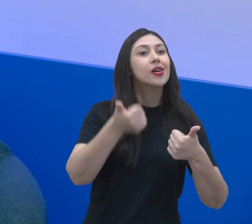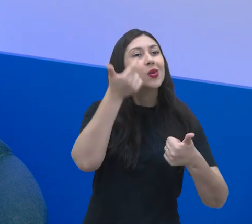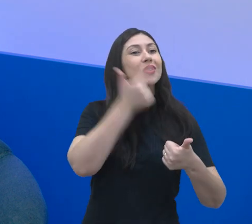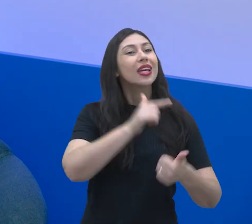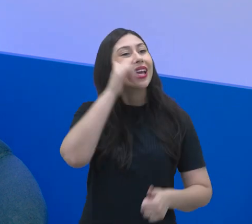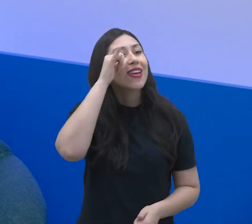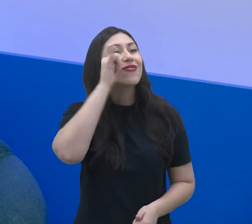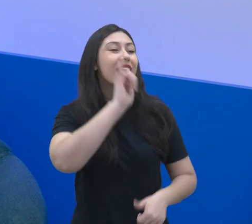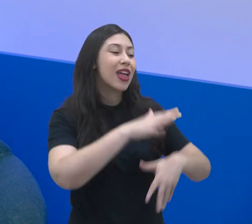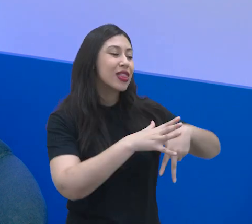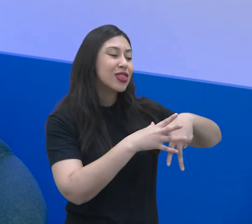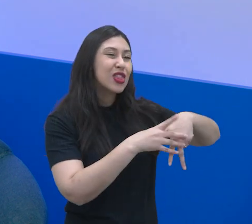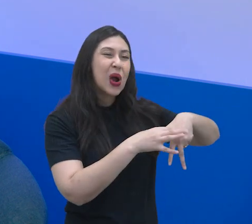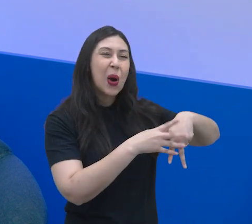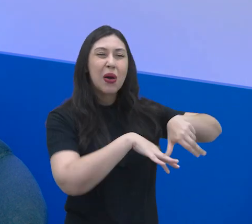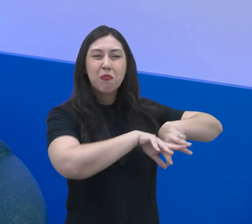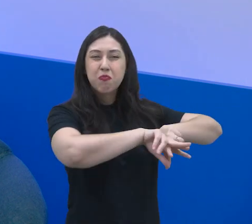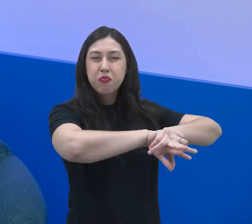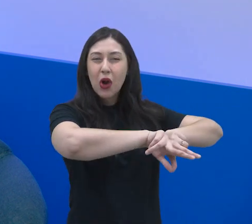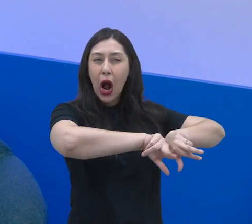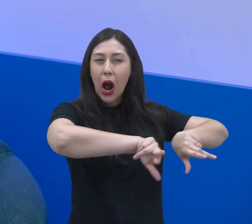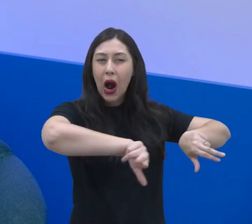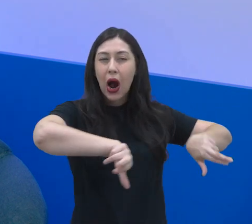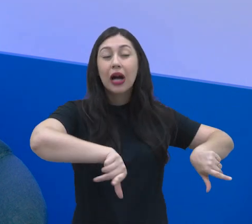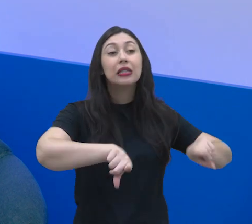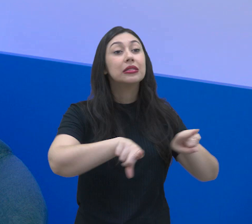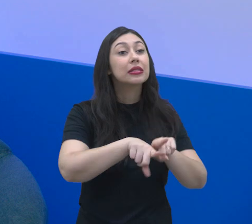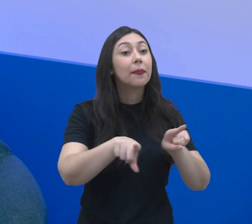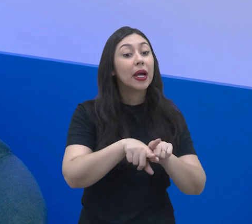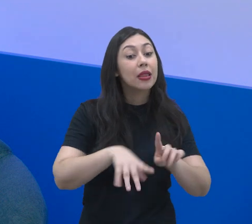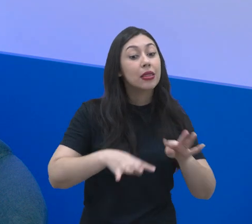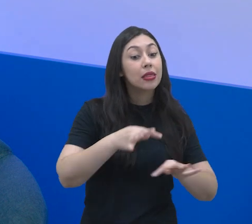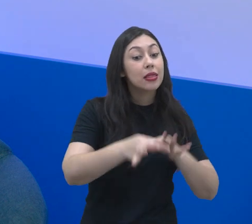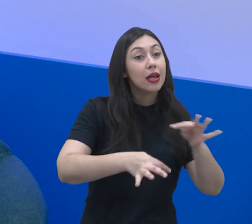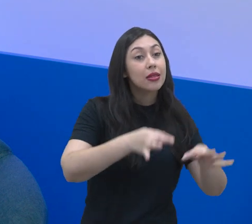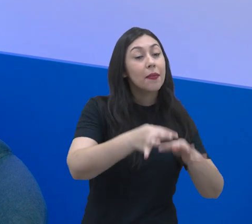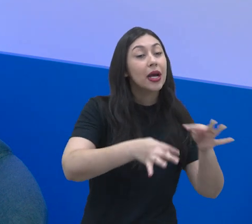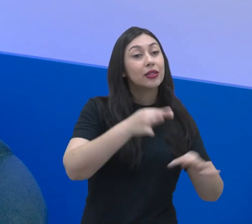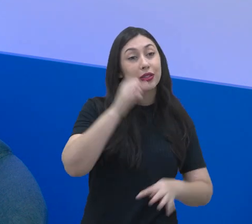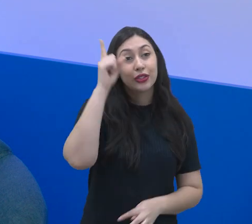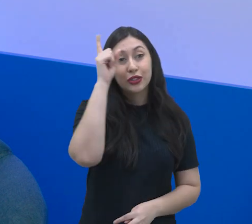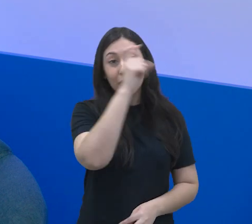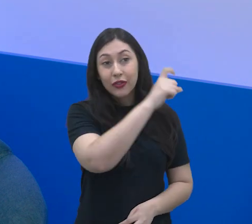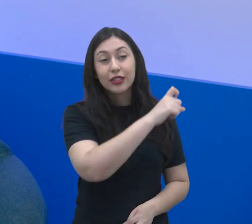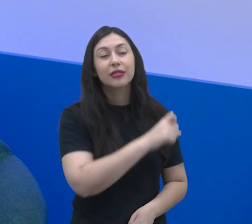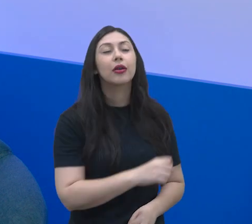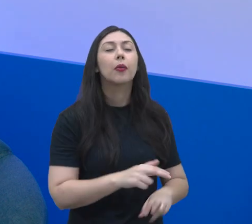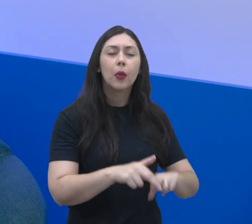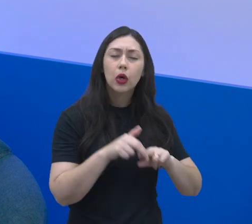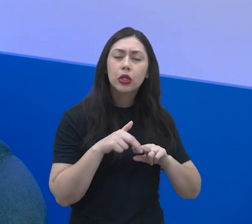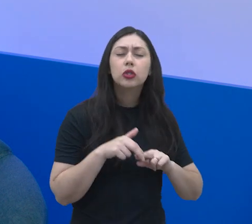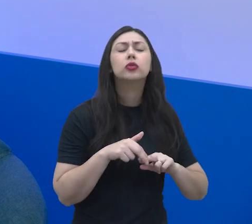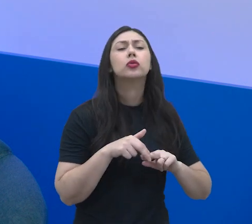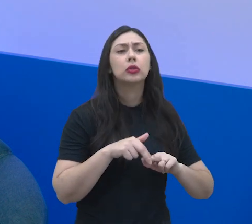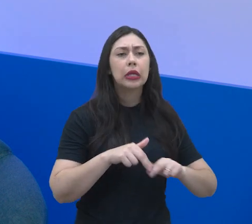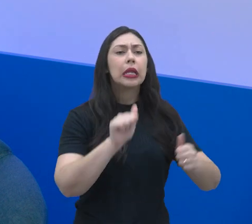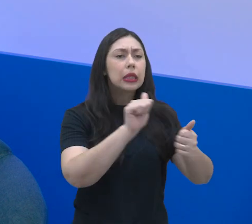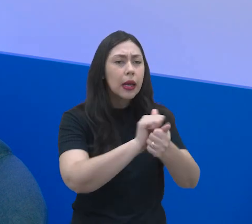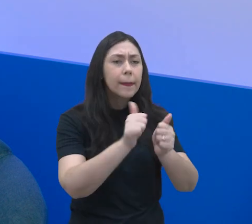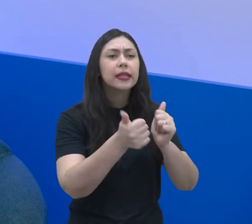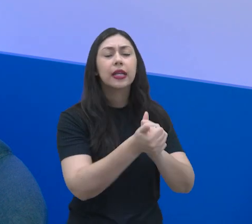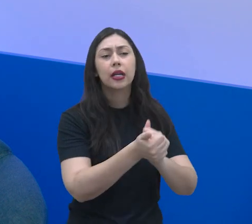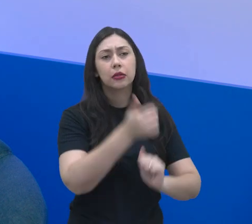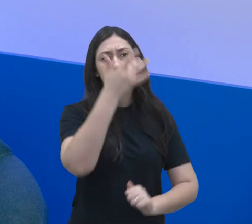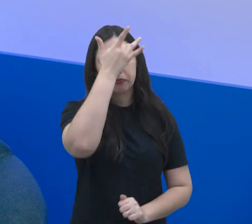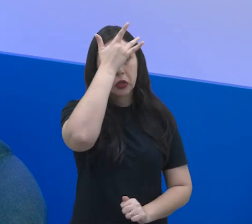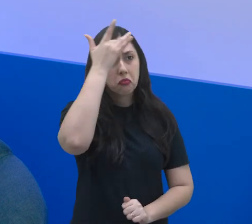também consegue evitar várias outras doenças crônicas, né? E vários outros tratamentos mais complexos. Então, sim, está se atualizando, é uma das